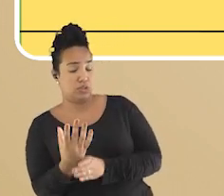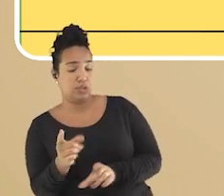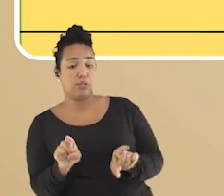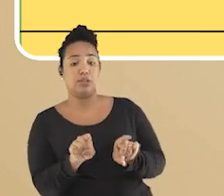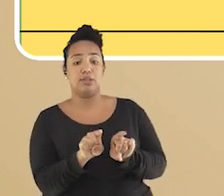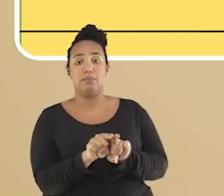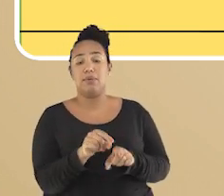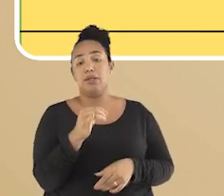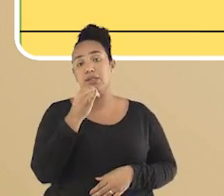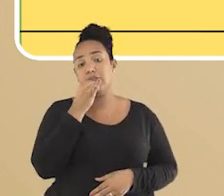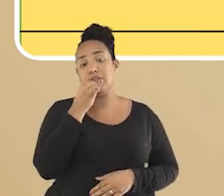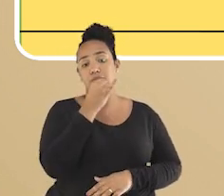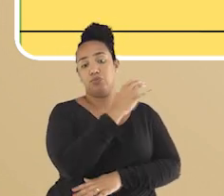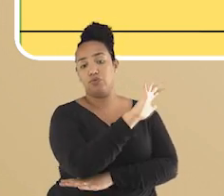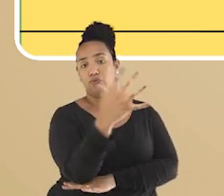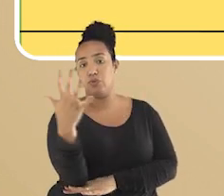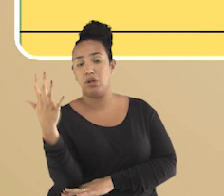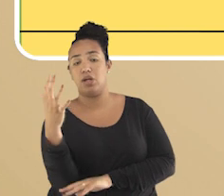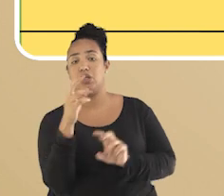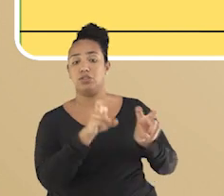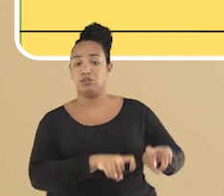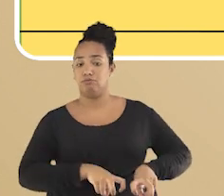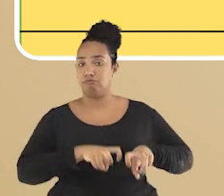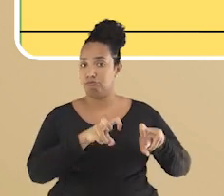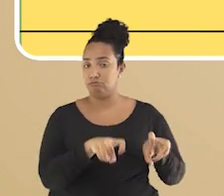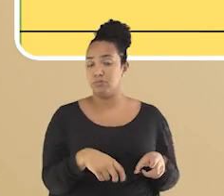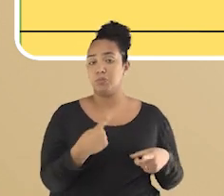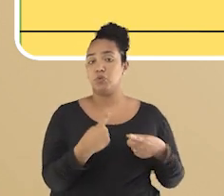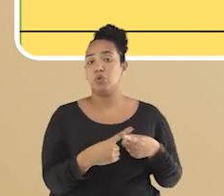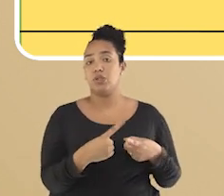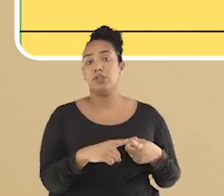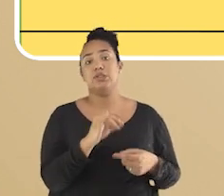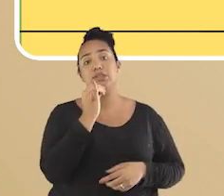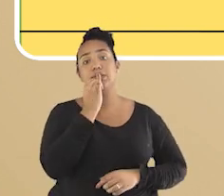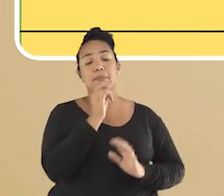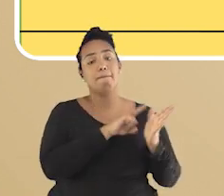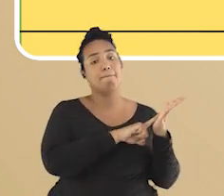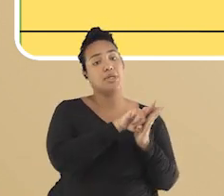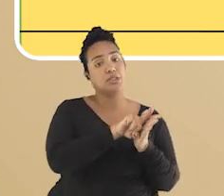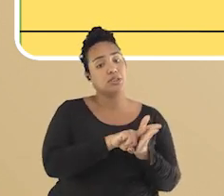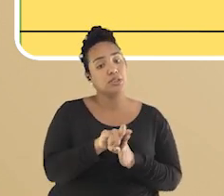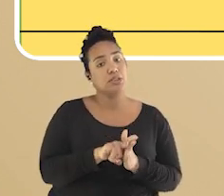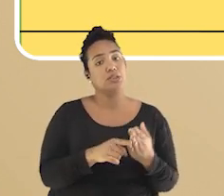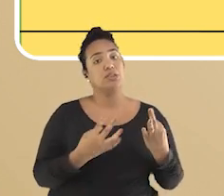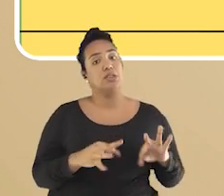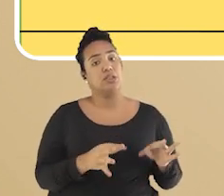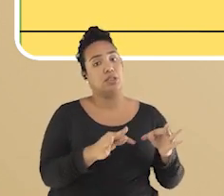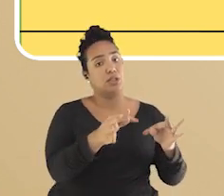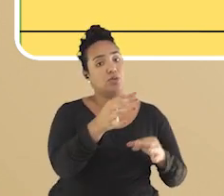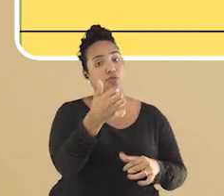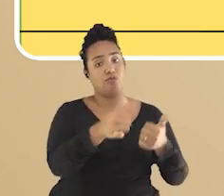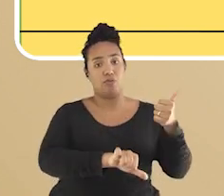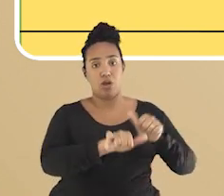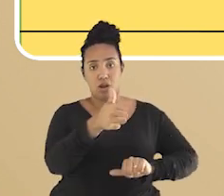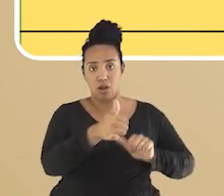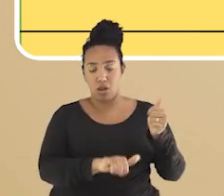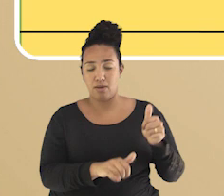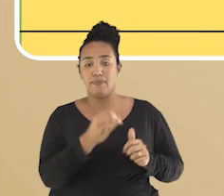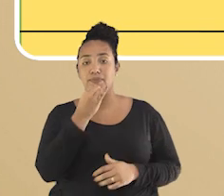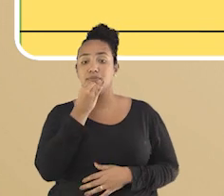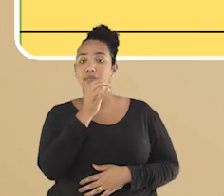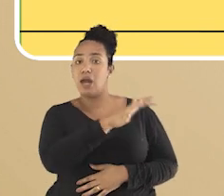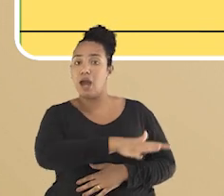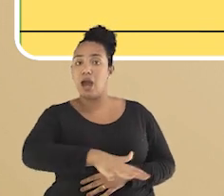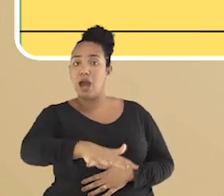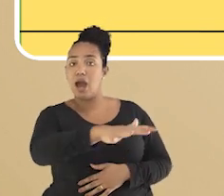atividades agrícolas e florestais, para fins de pesquisas científicas e tecnológicas, em áreas